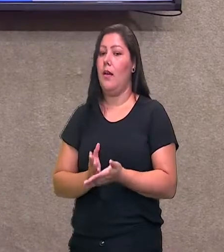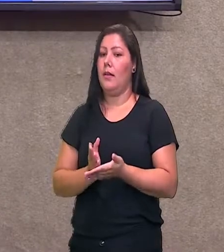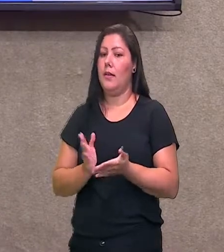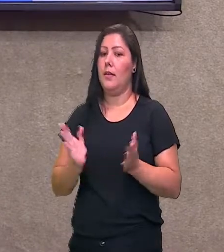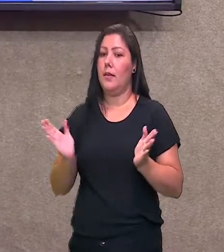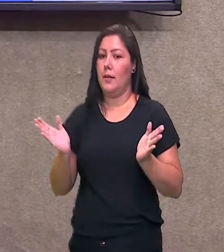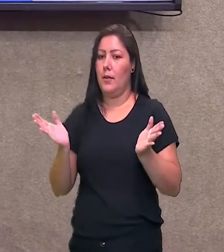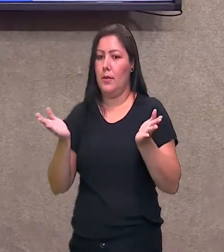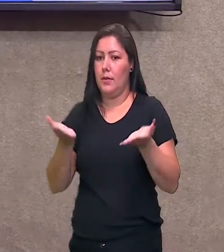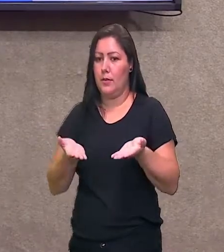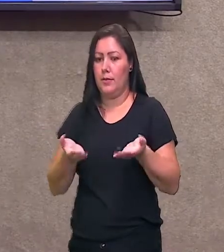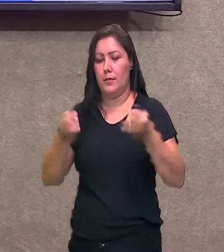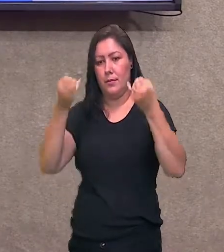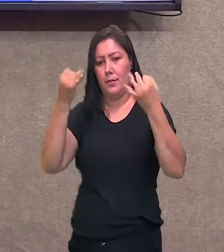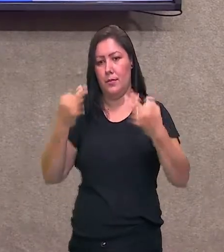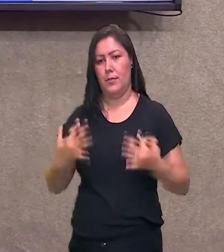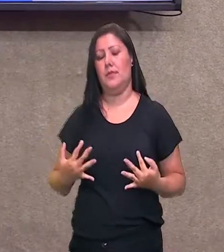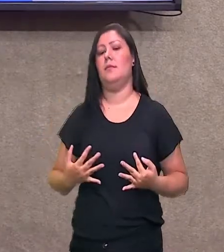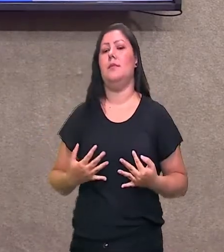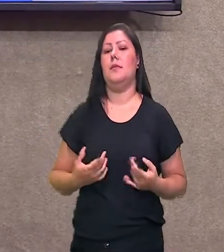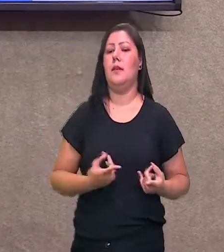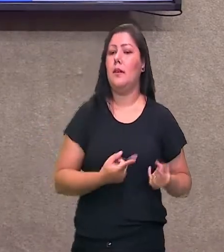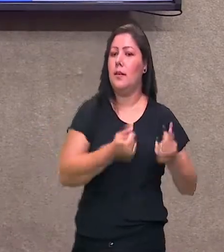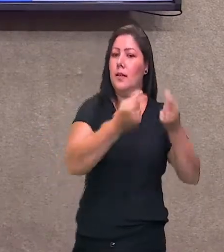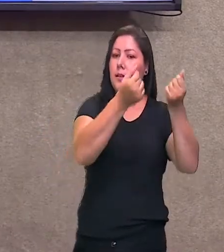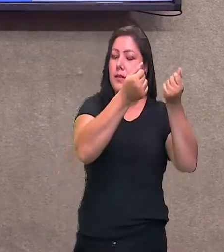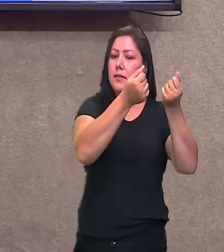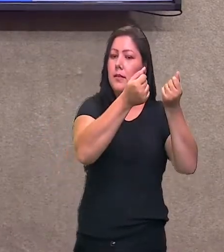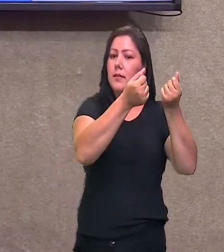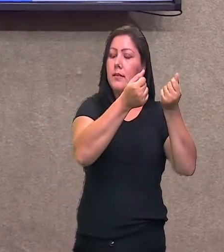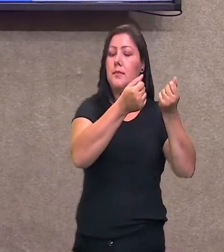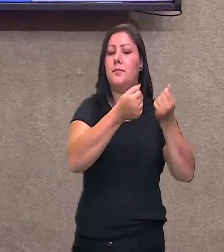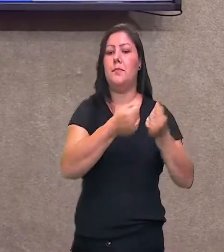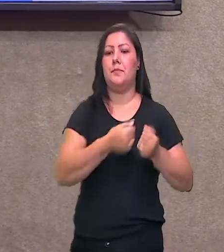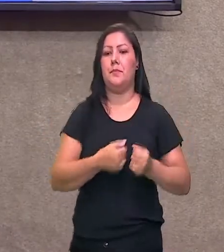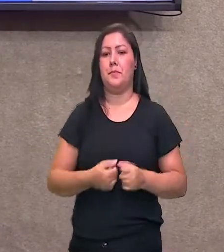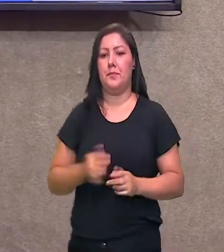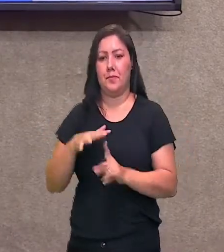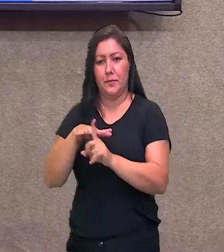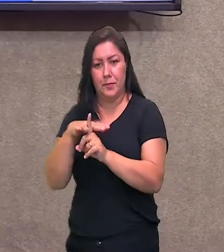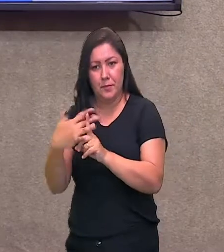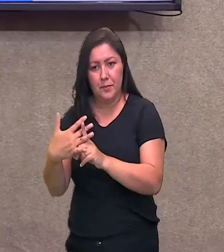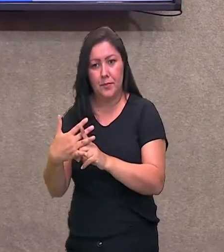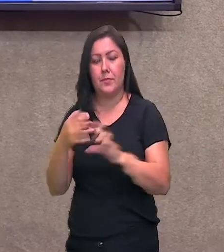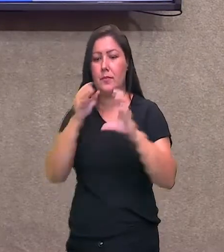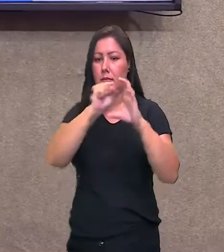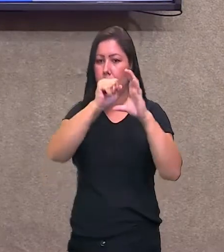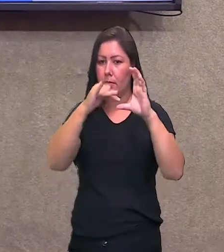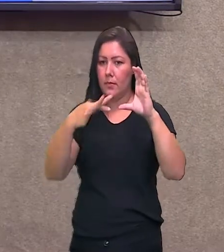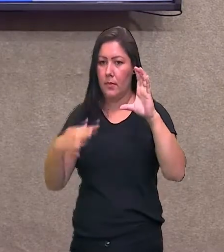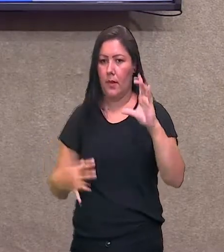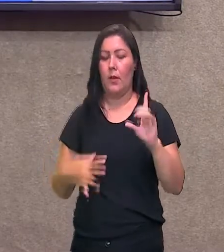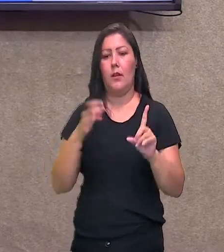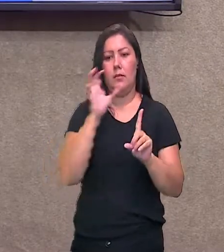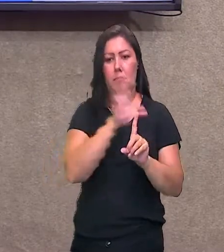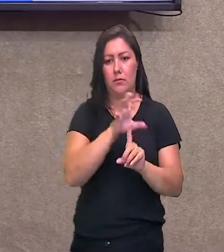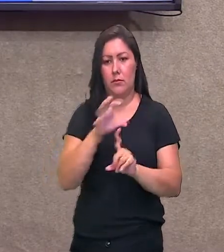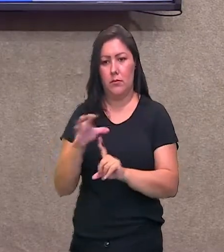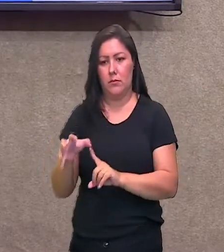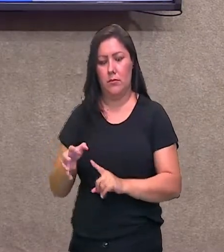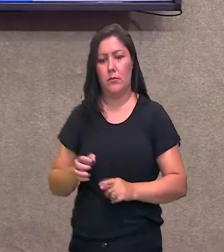falar sobre o capitalismo e o socialismo, as suas características, as suas influências.